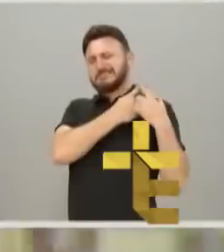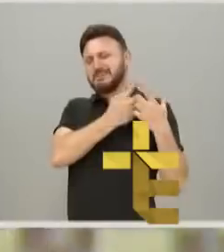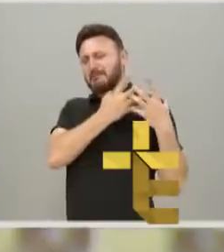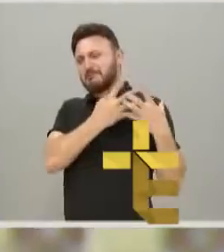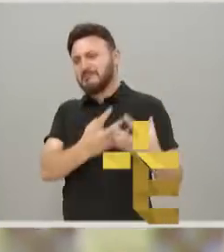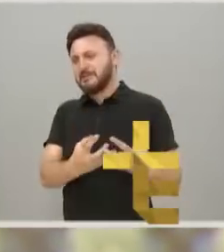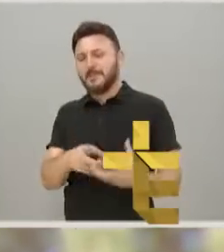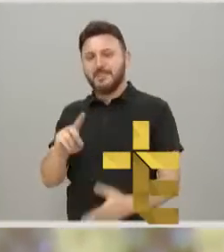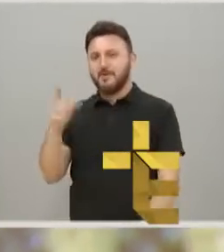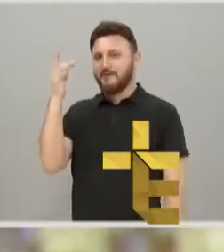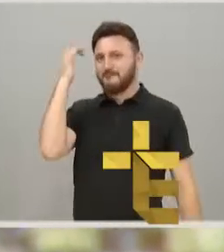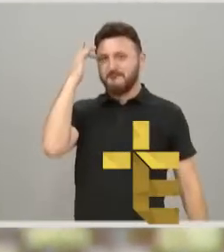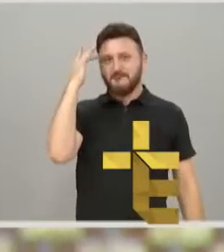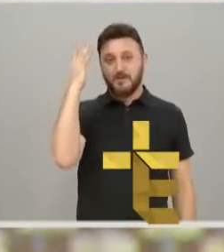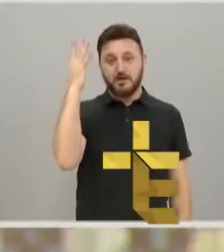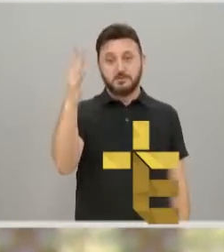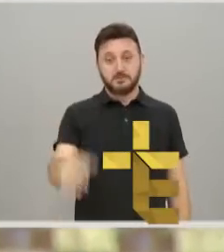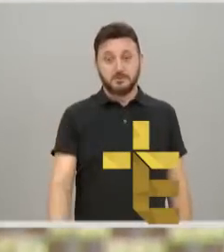passos.